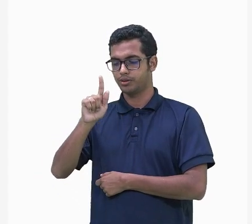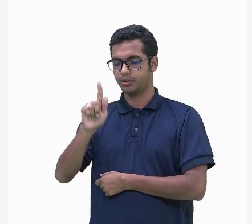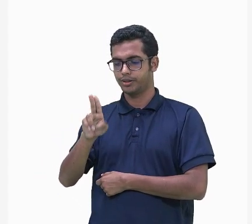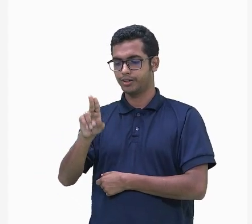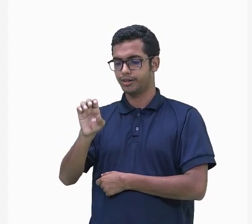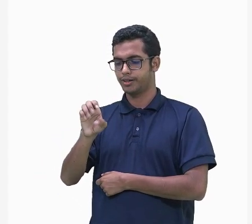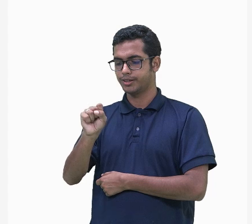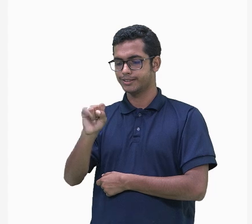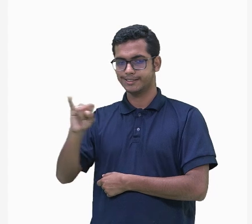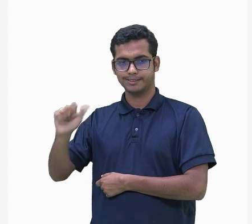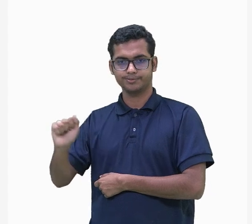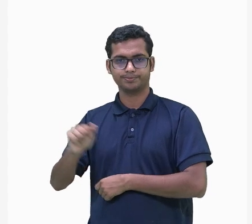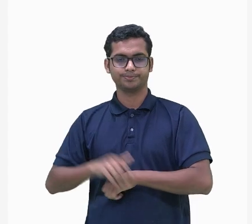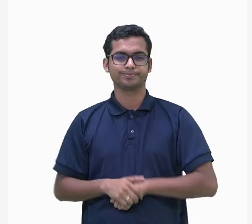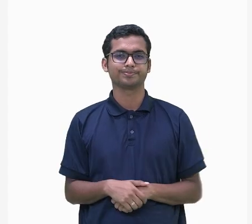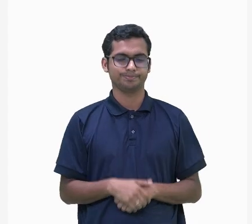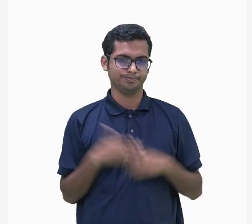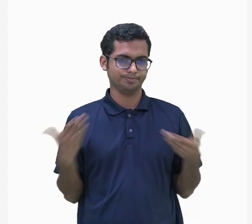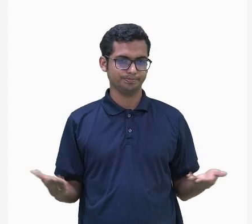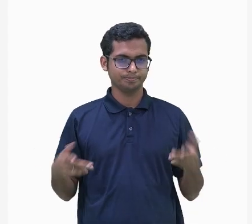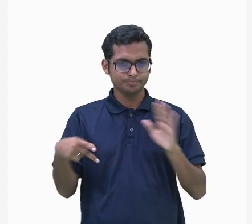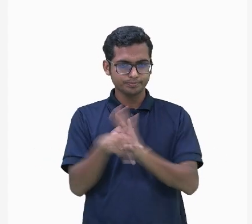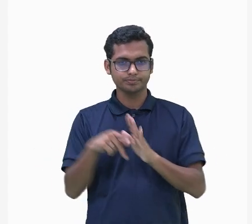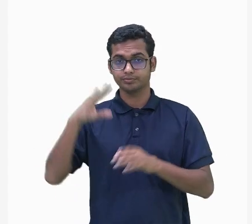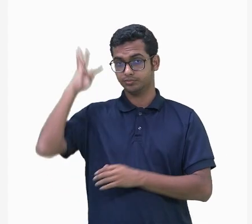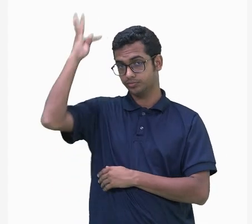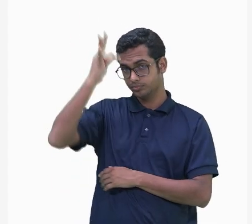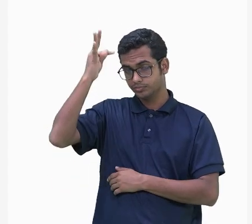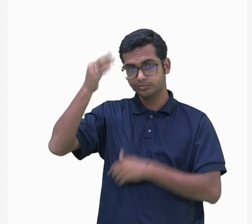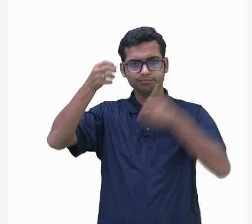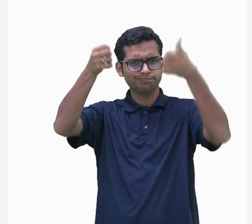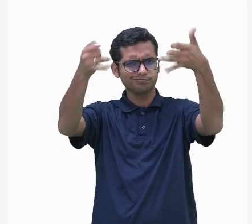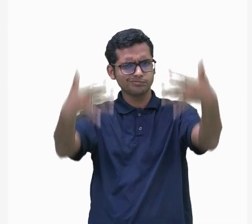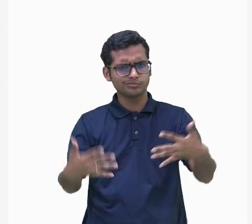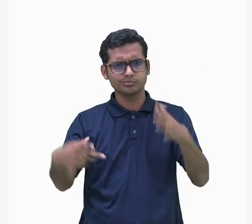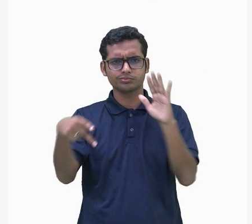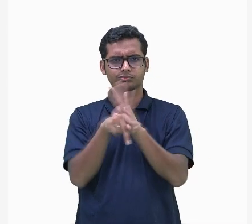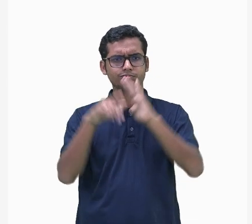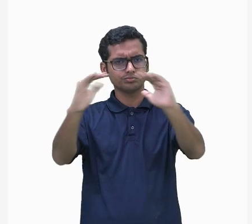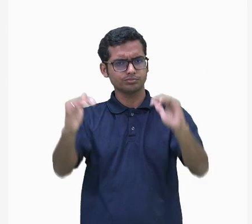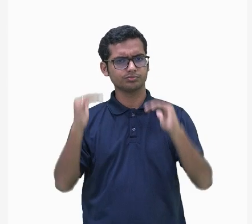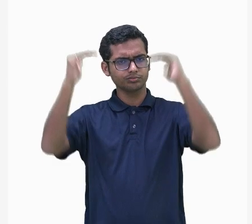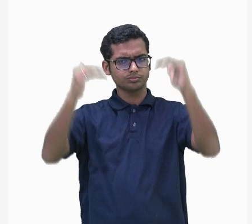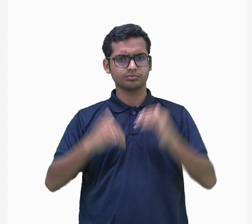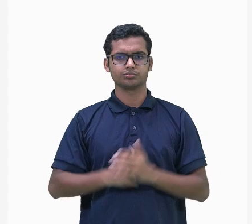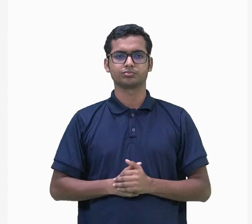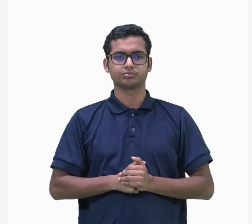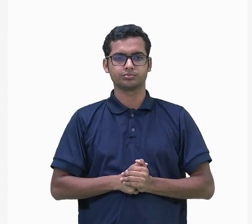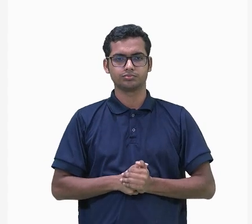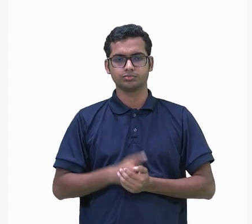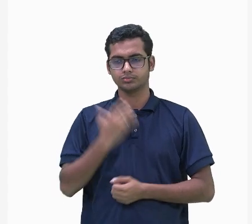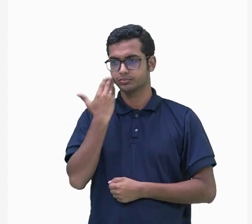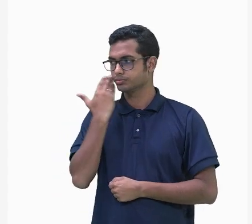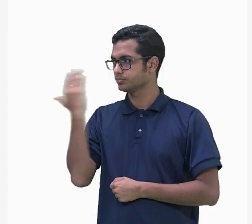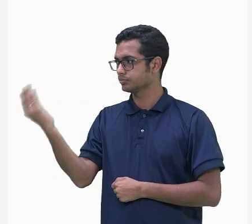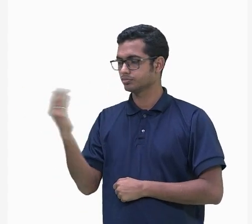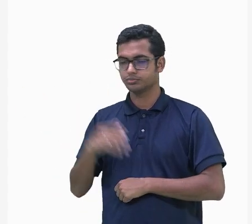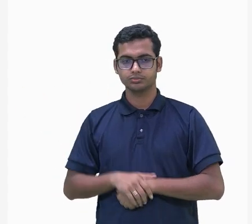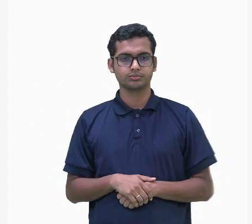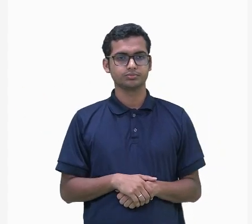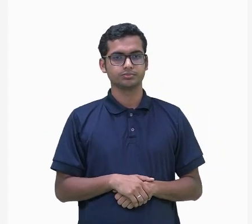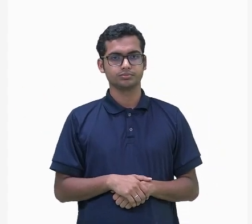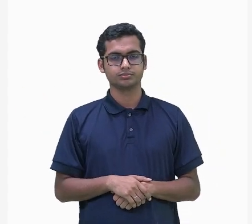justificavam o absolutismo, tá, gente? Vamos então conhecer alguns teóricos que escreveram obras que basicamente